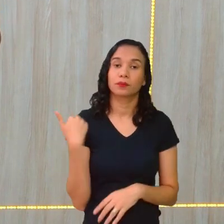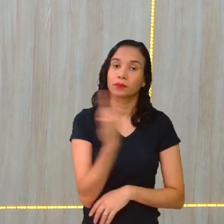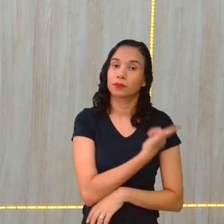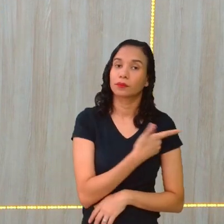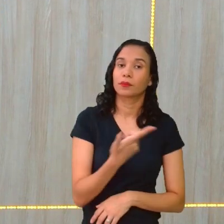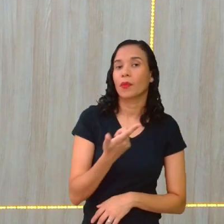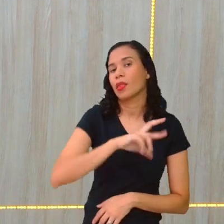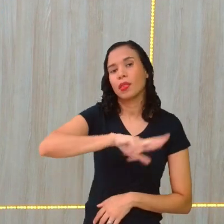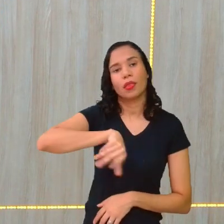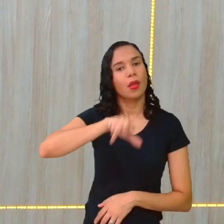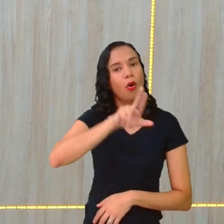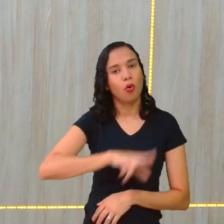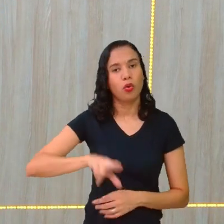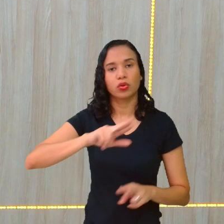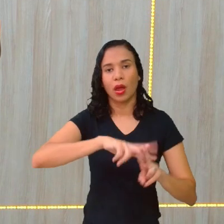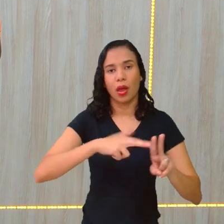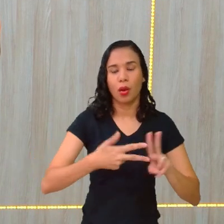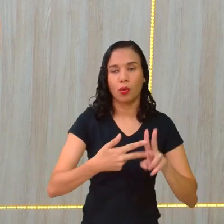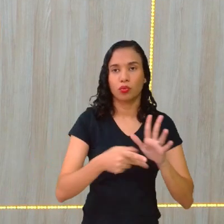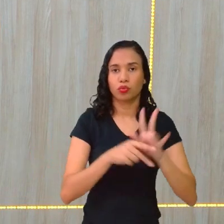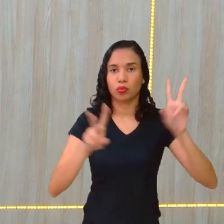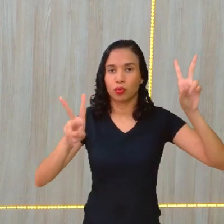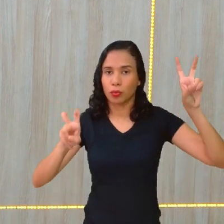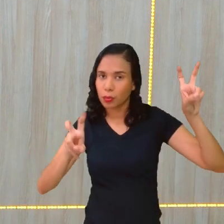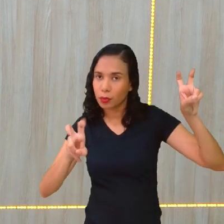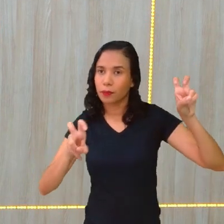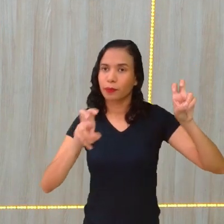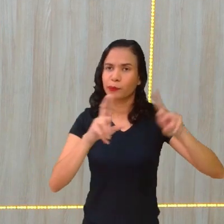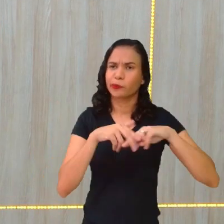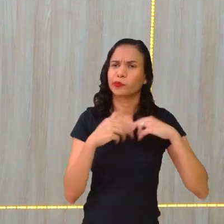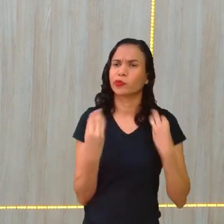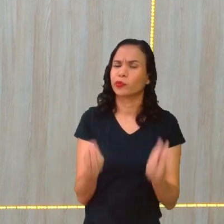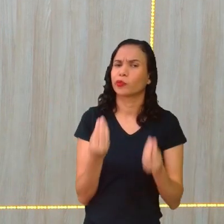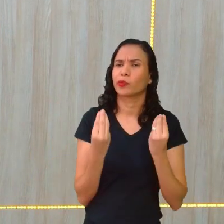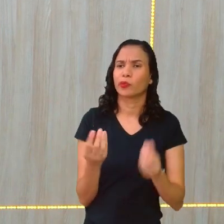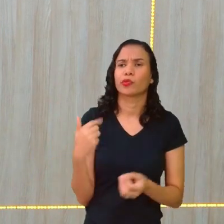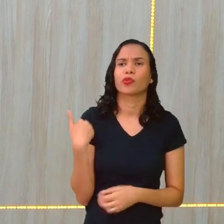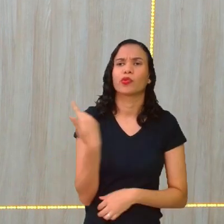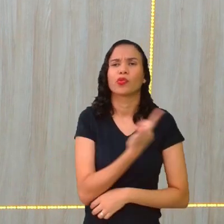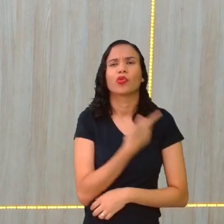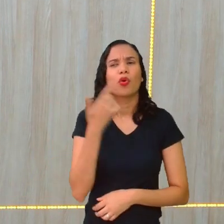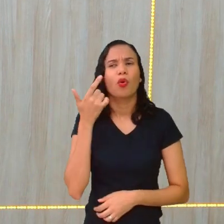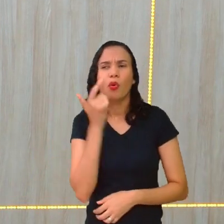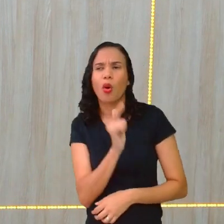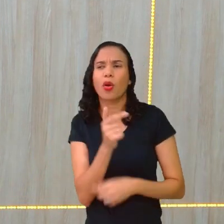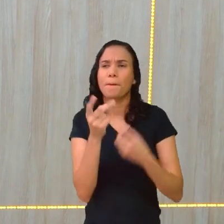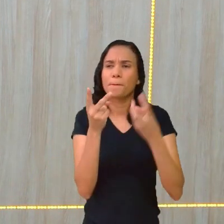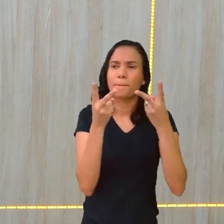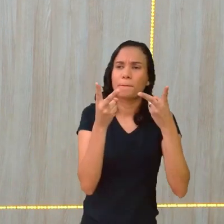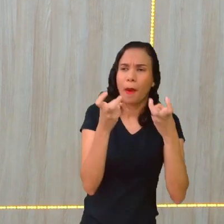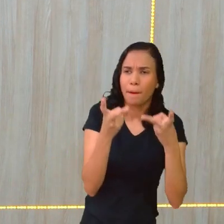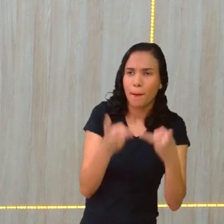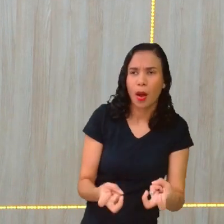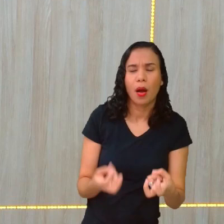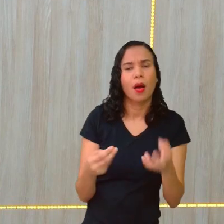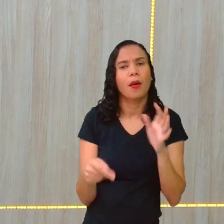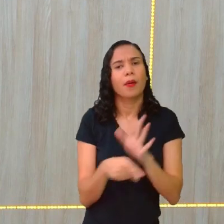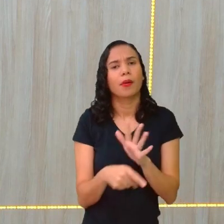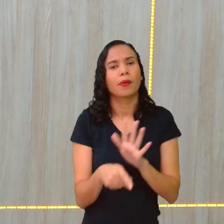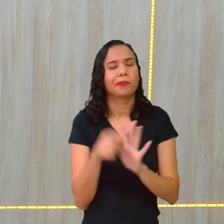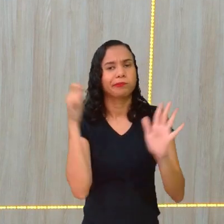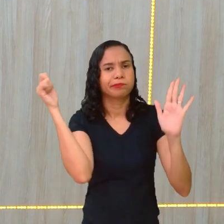não utilização dos recursos das aspas. Mas será que a gente consegue fazer o reconhecimento